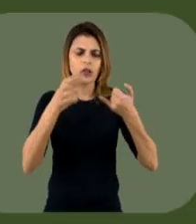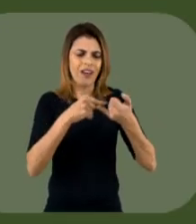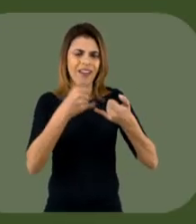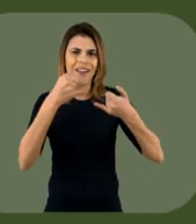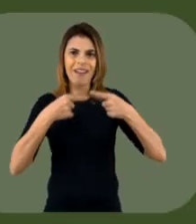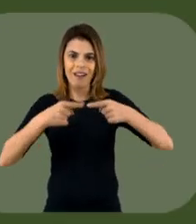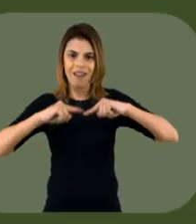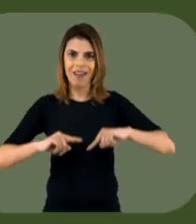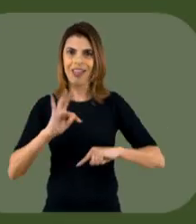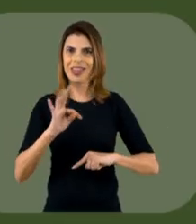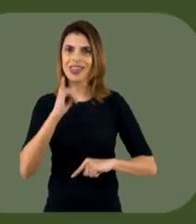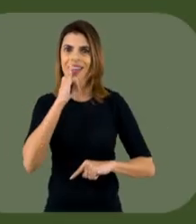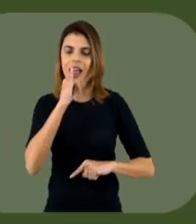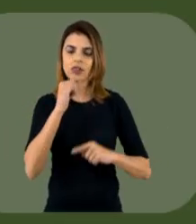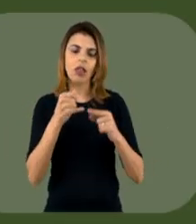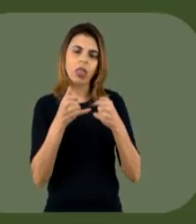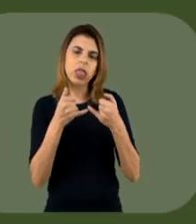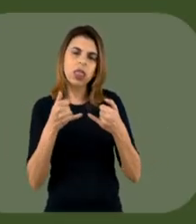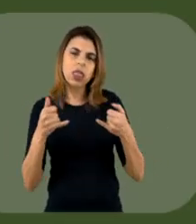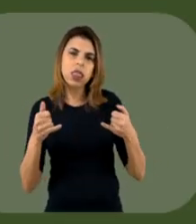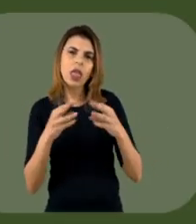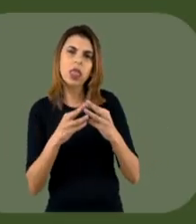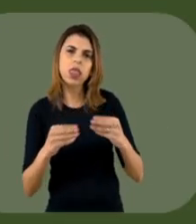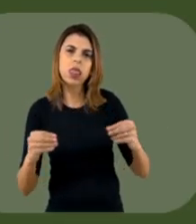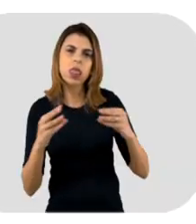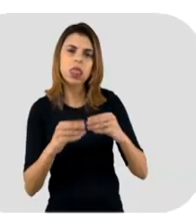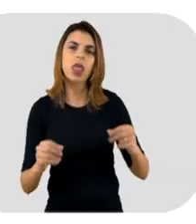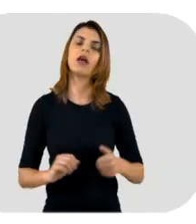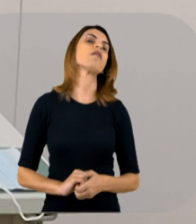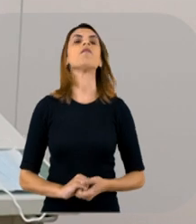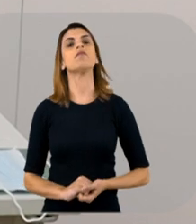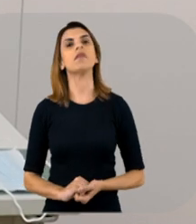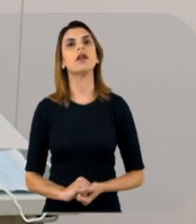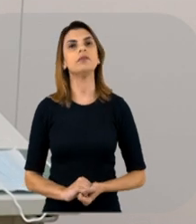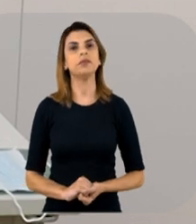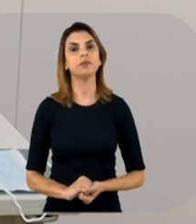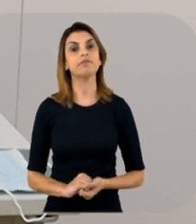mais forte do que a linha do teste que fica levemente apagada